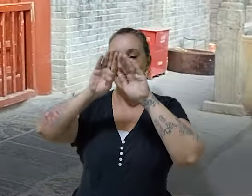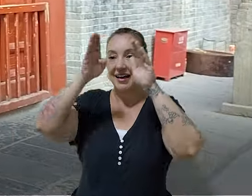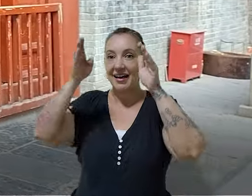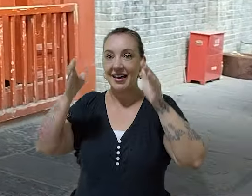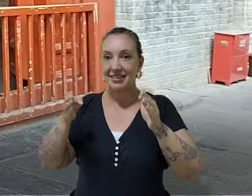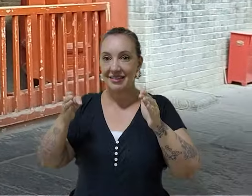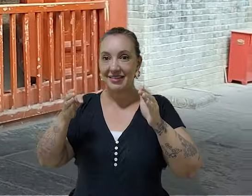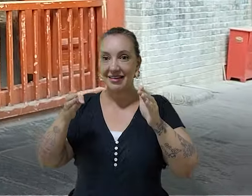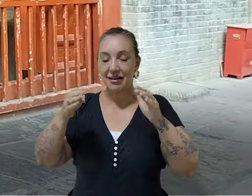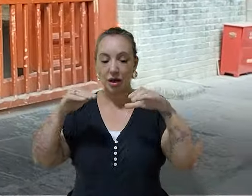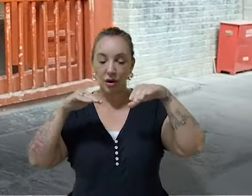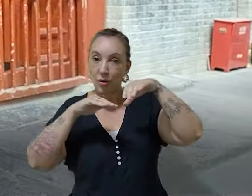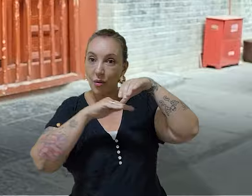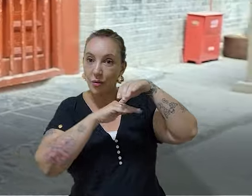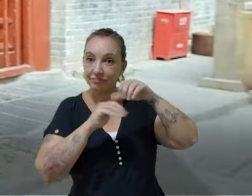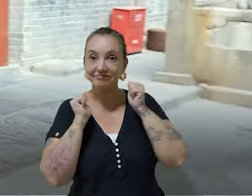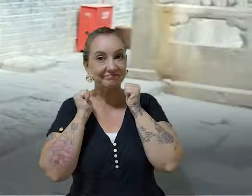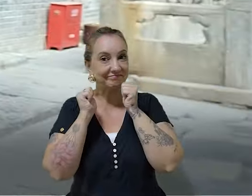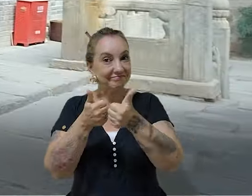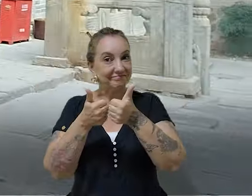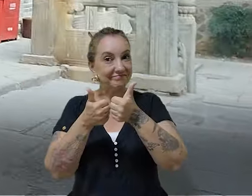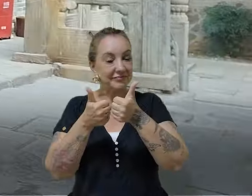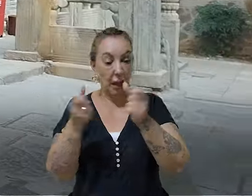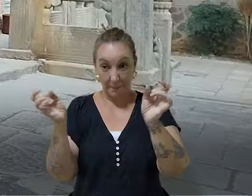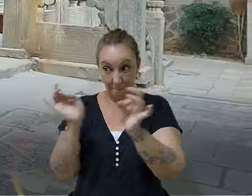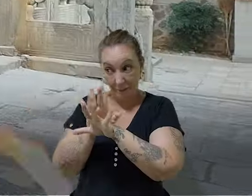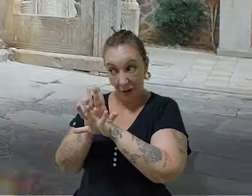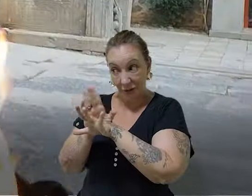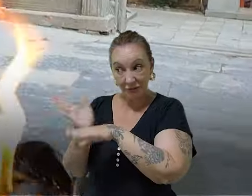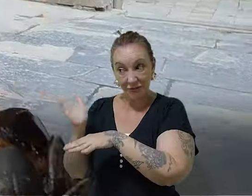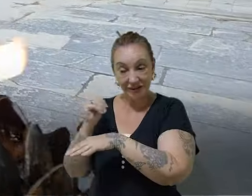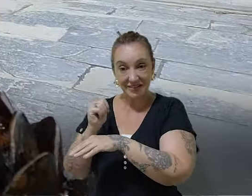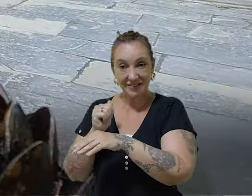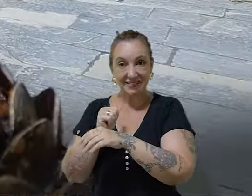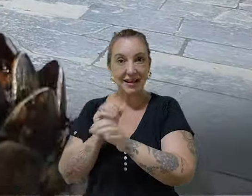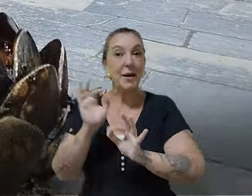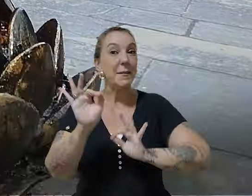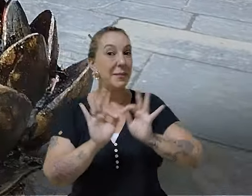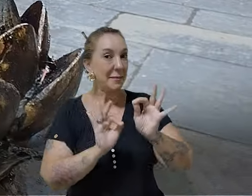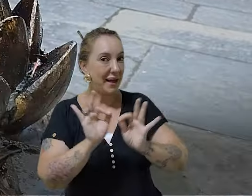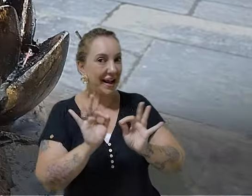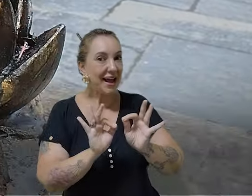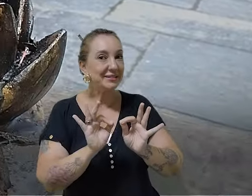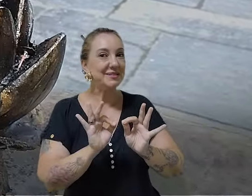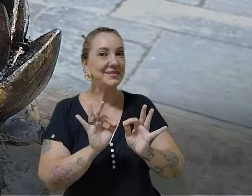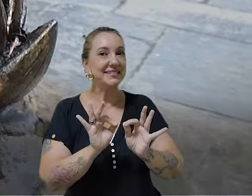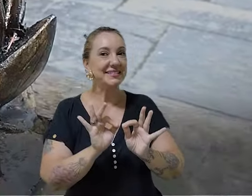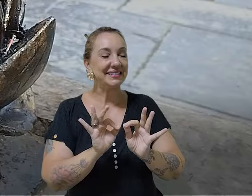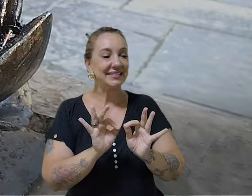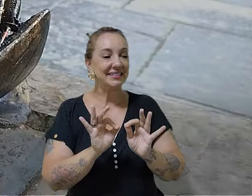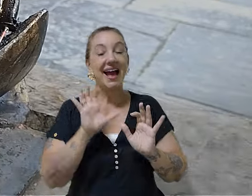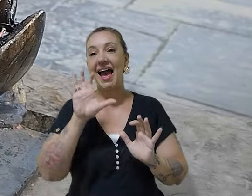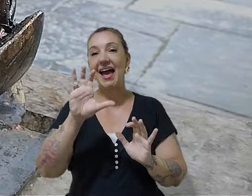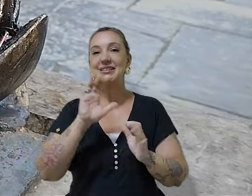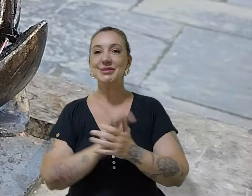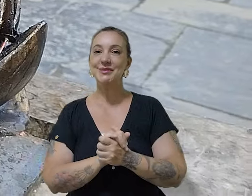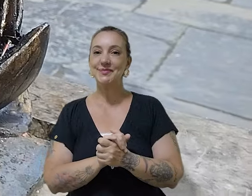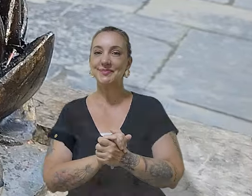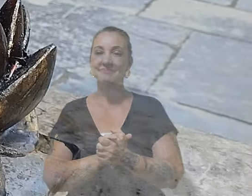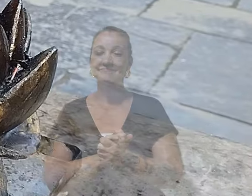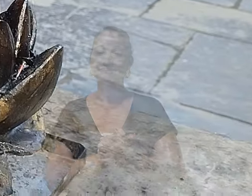Tamo. Beleza? Tá pronto, Rômulo? Tá preparado? E é isso.